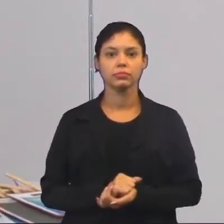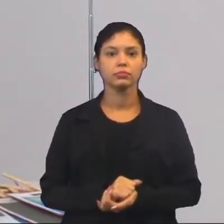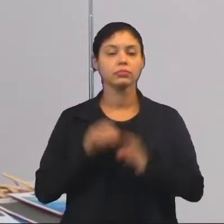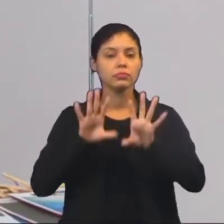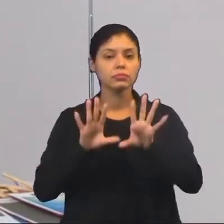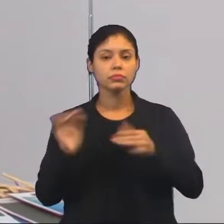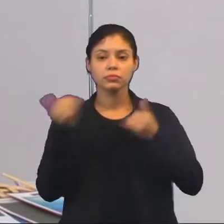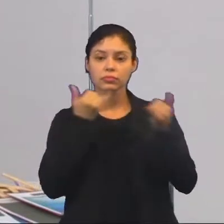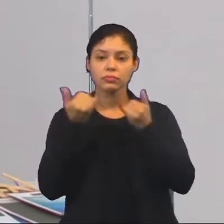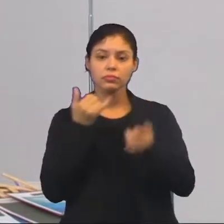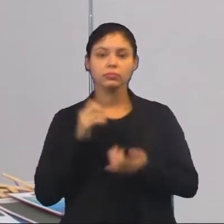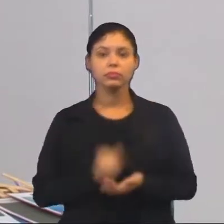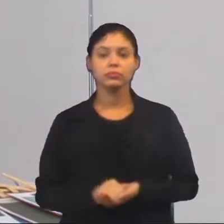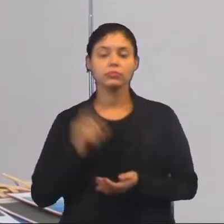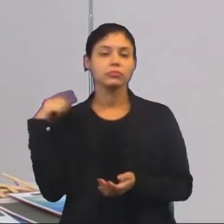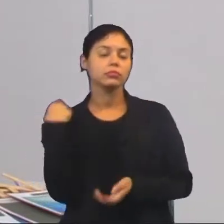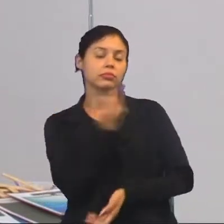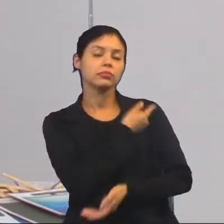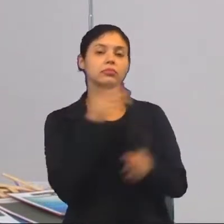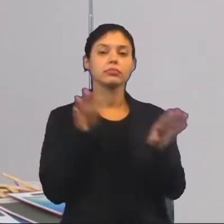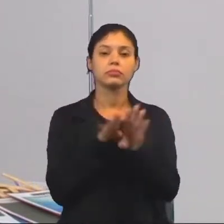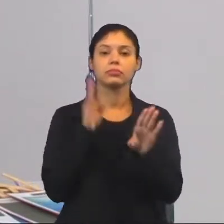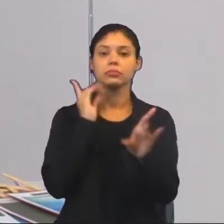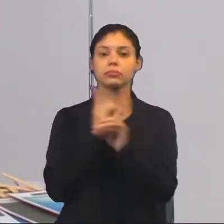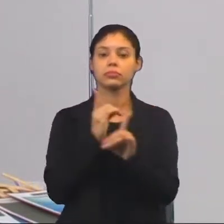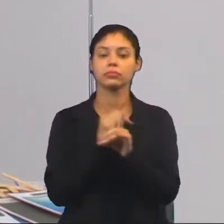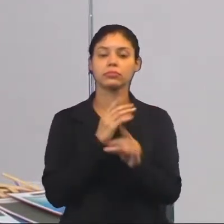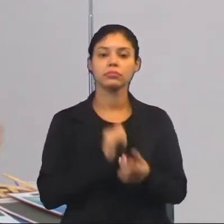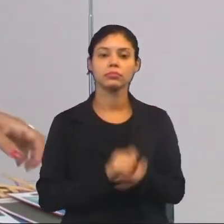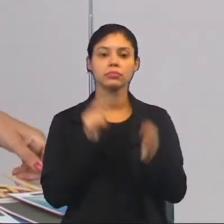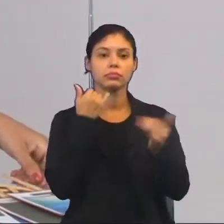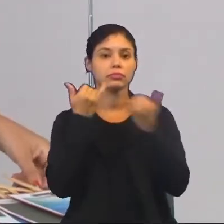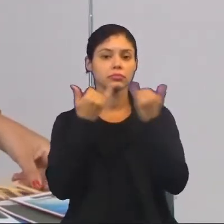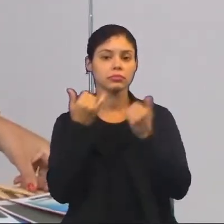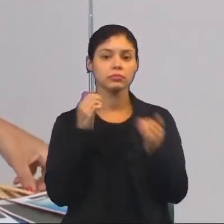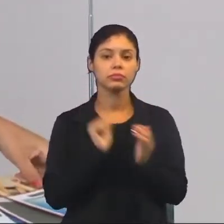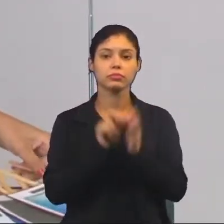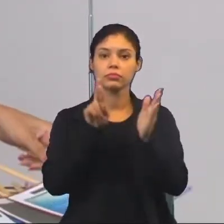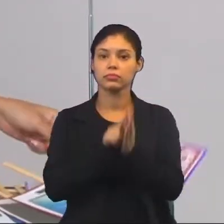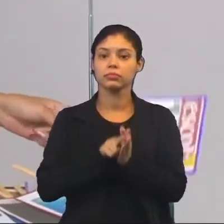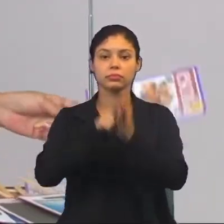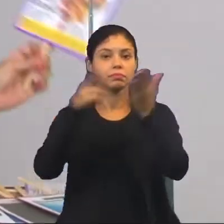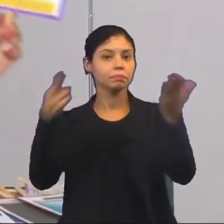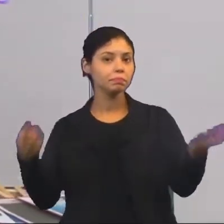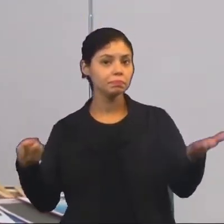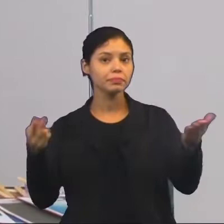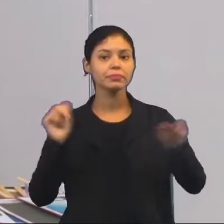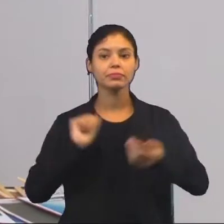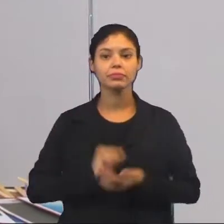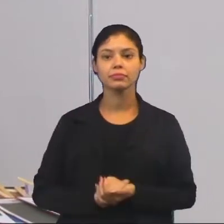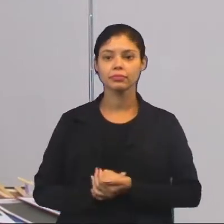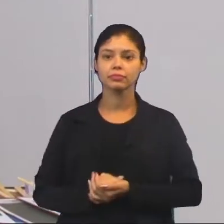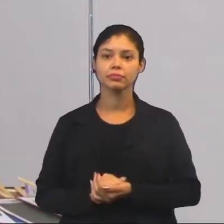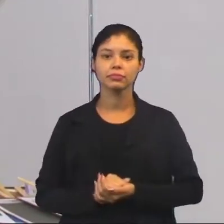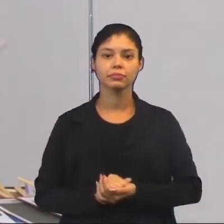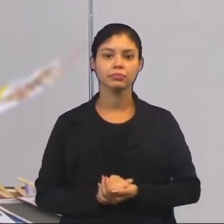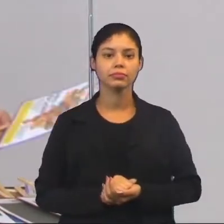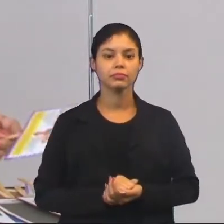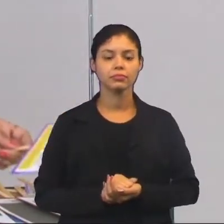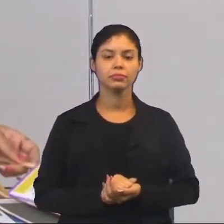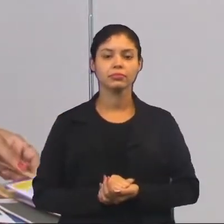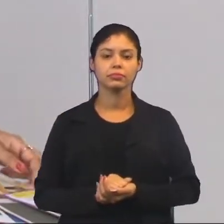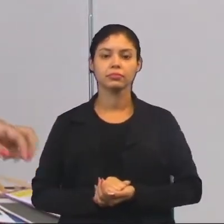Assim como as notícias. Mas nós também podemos encontrar uma notícia em revistas, certo?